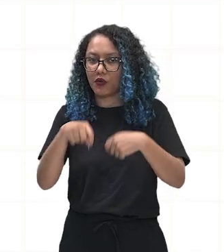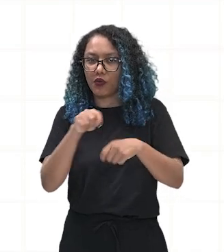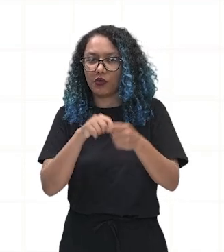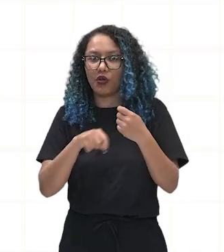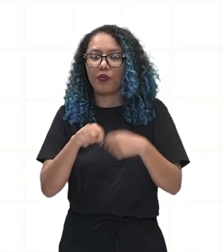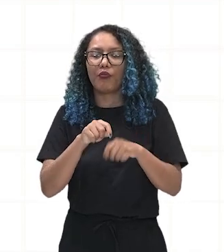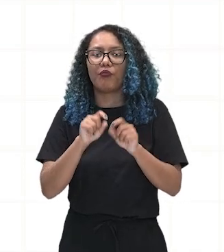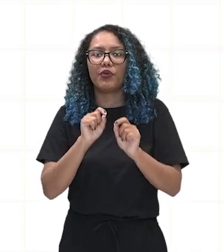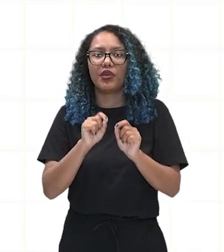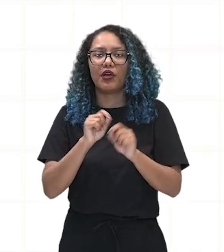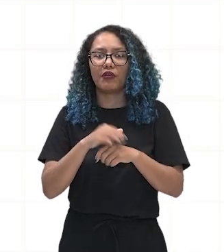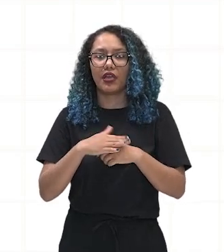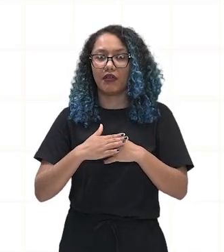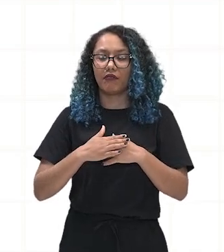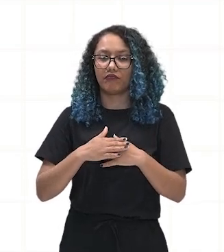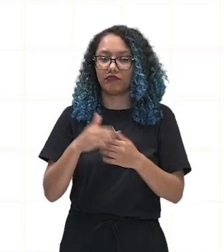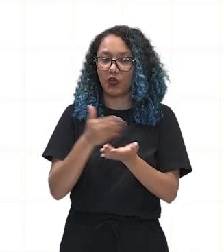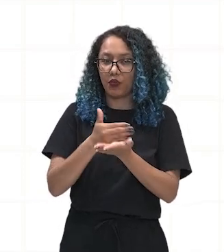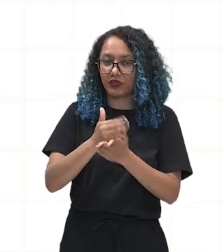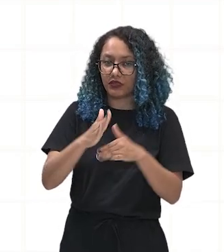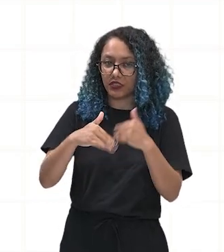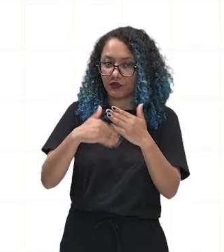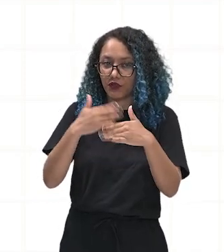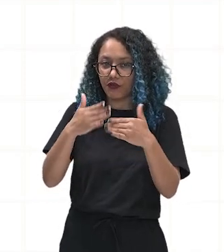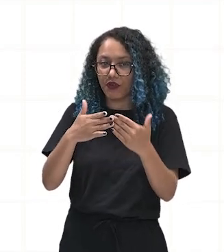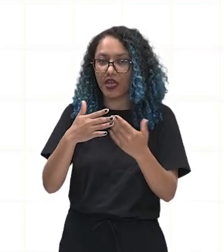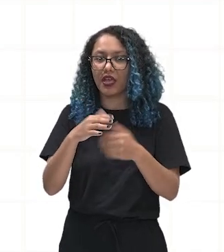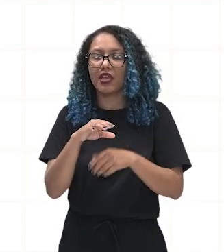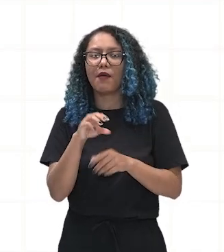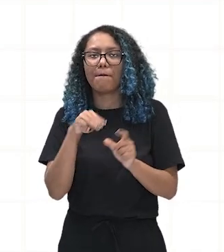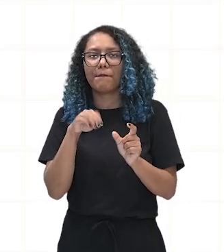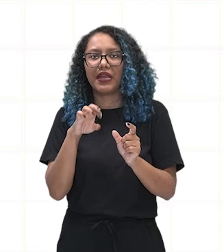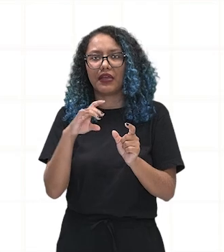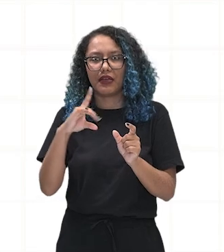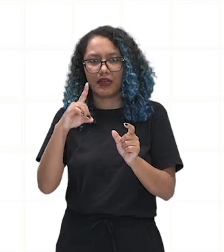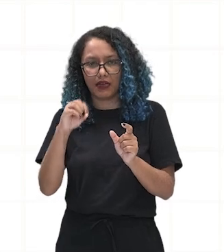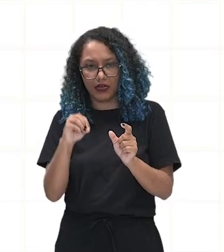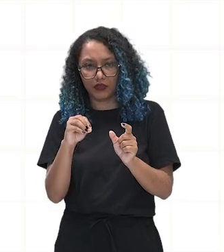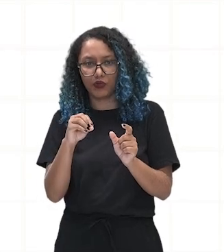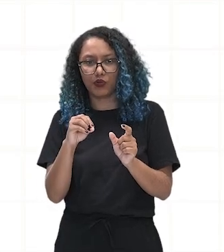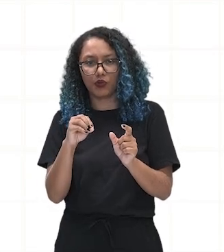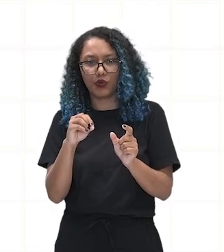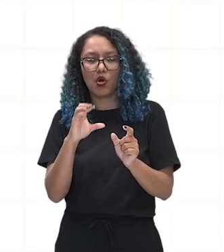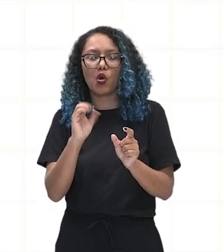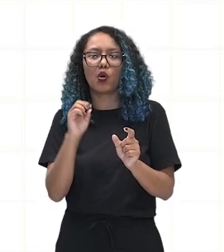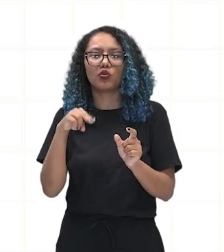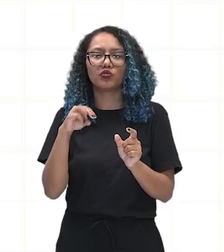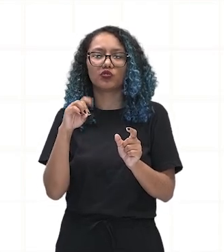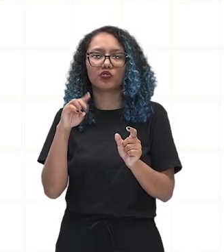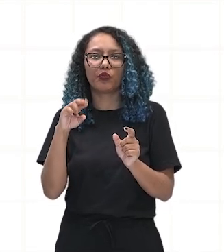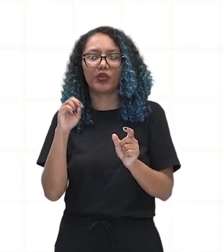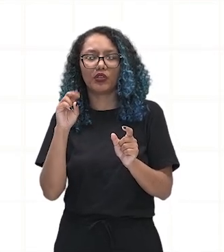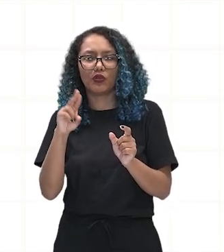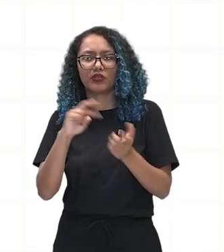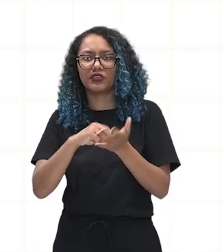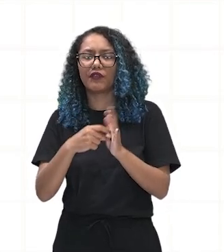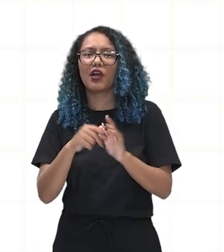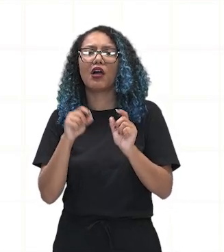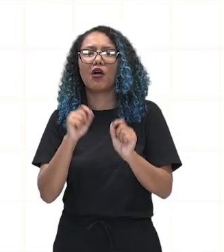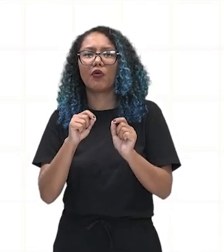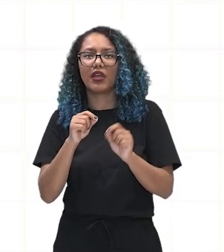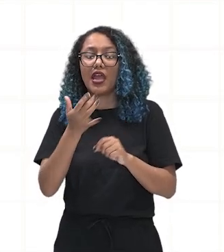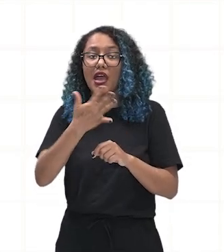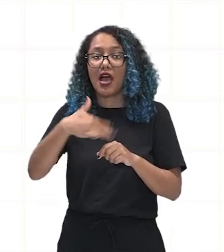criou mercados consumidores. Como assim, professor? Criou mercados que consumiam